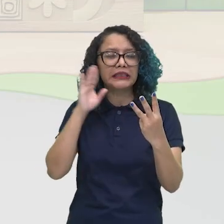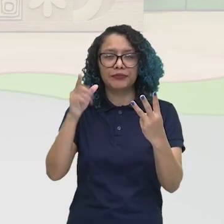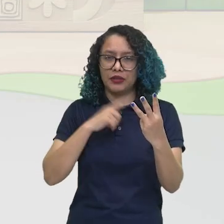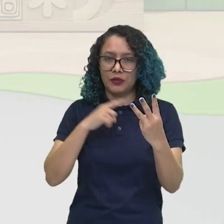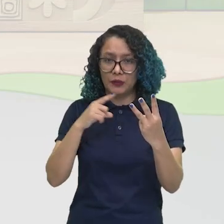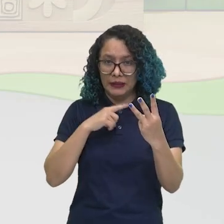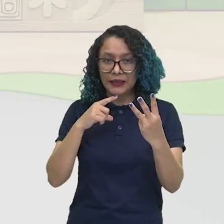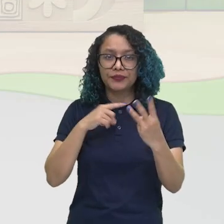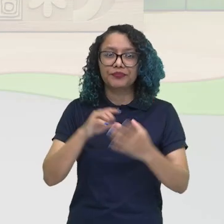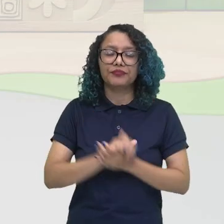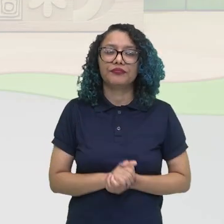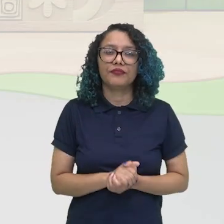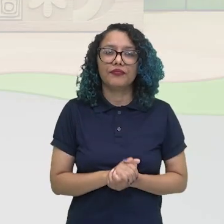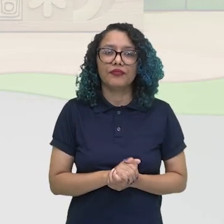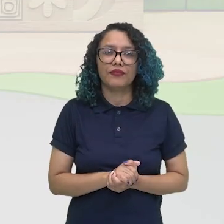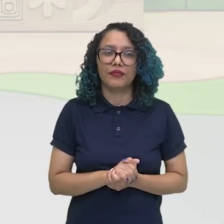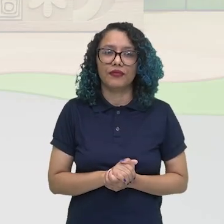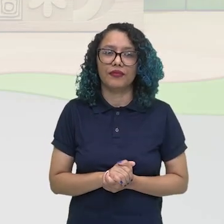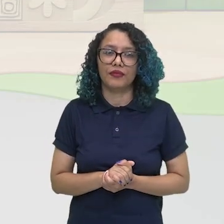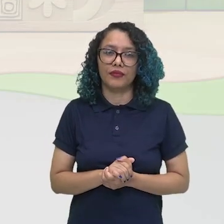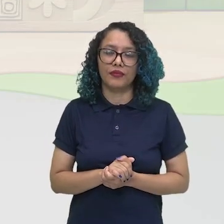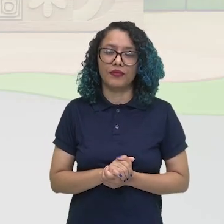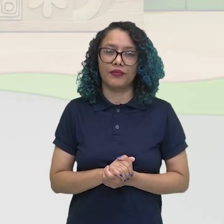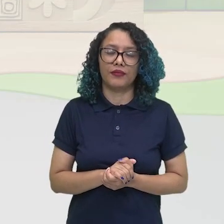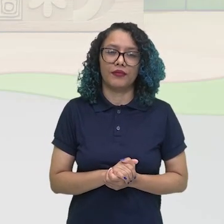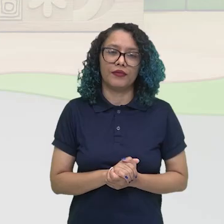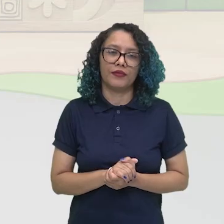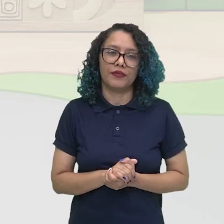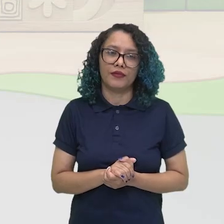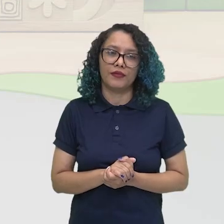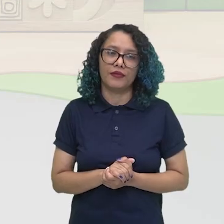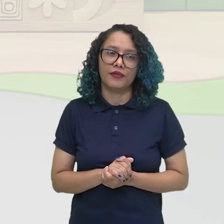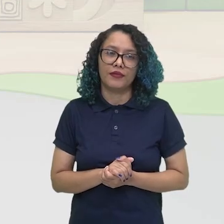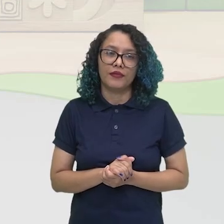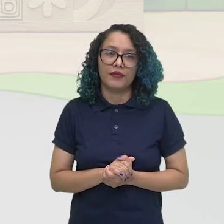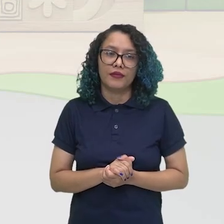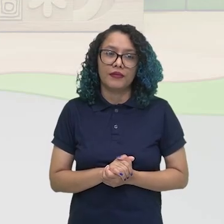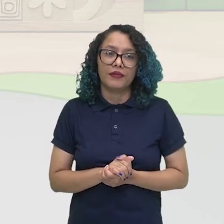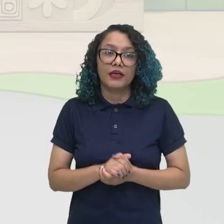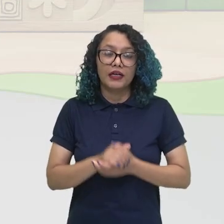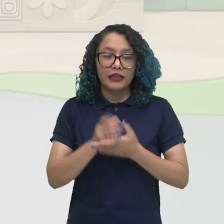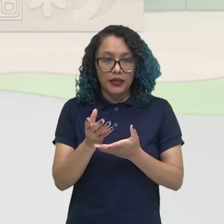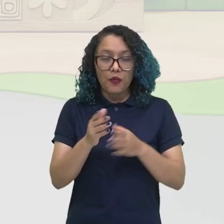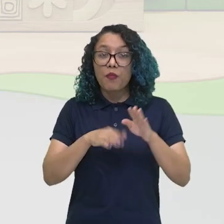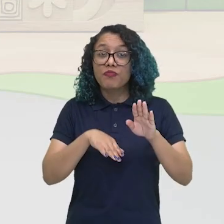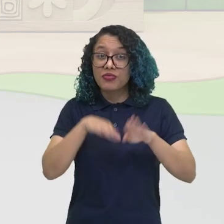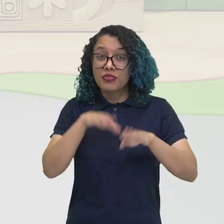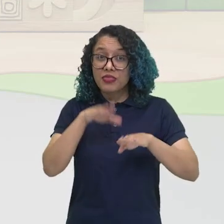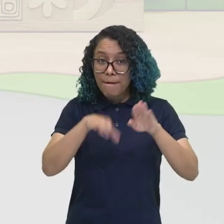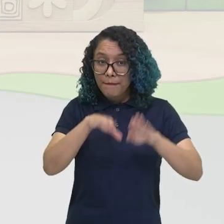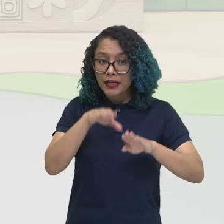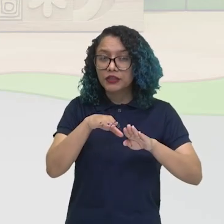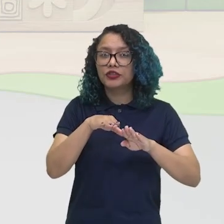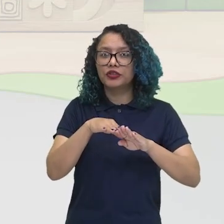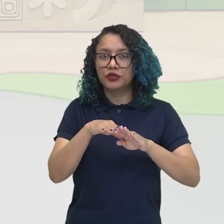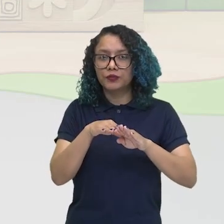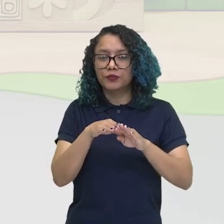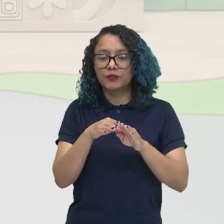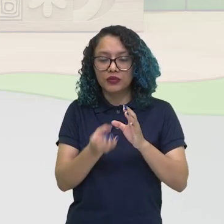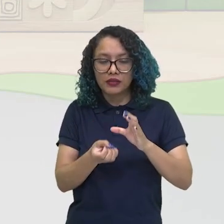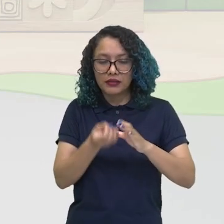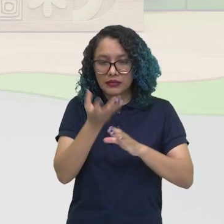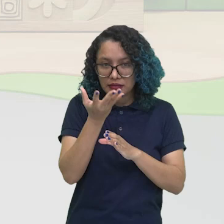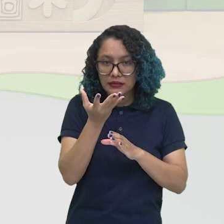E esses tipos, eles vão estar ligados ao quê? A sua formação, né? E a